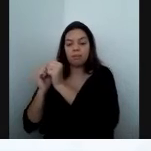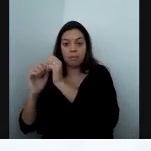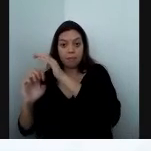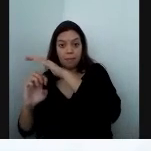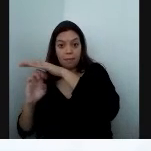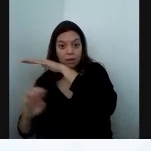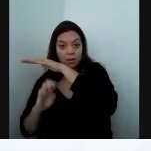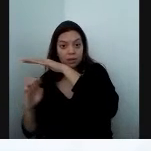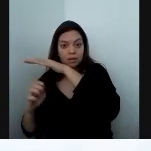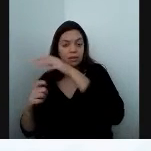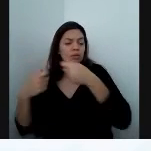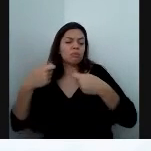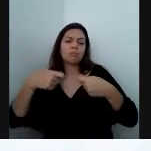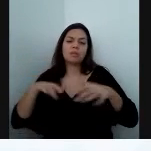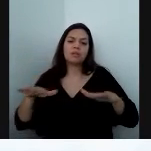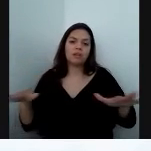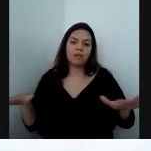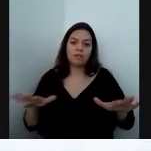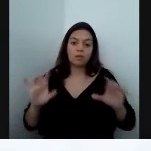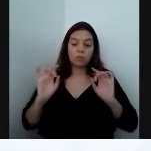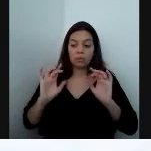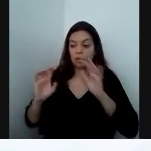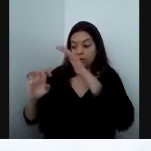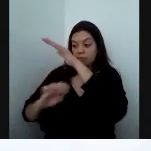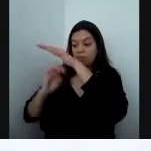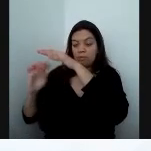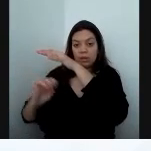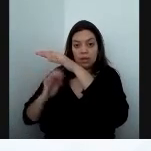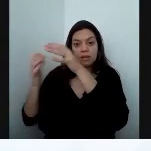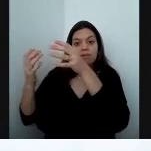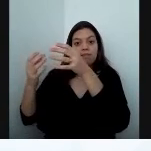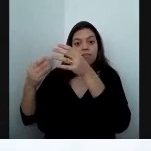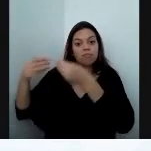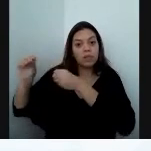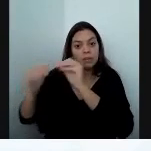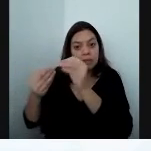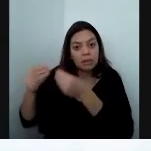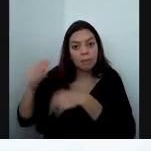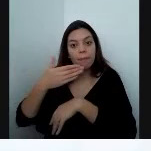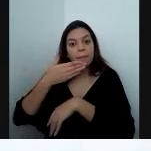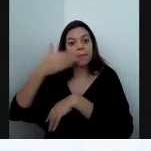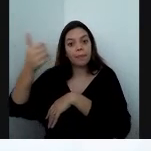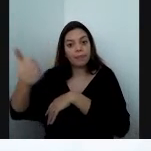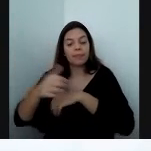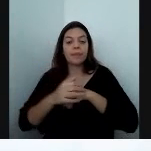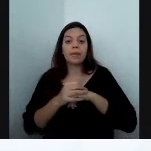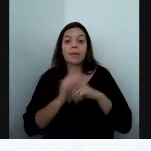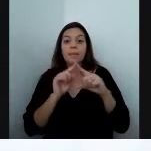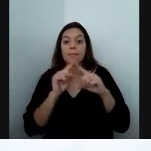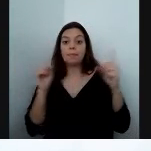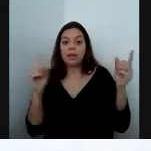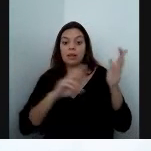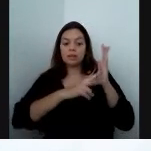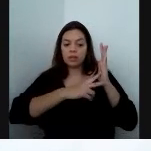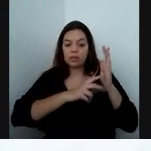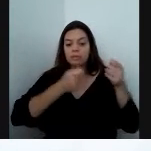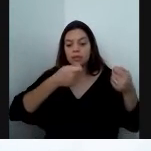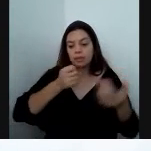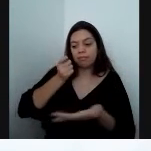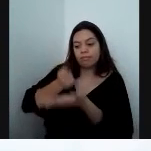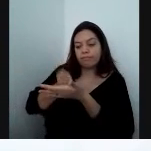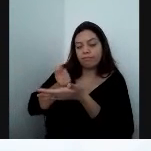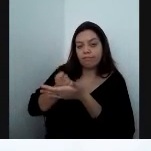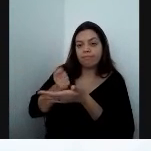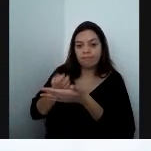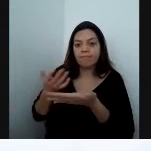de ter nos acordos, o fato de aparecer nos acordos mostra a importância, né, desse tema para os trabalhadores e